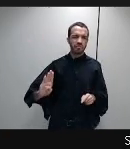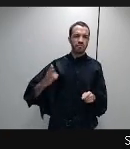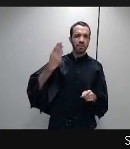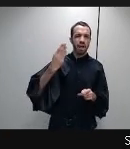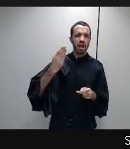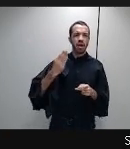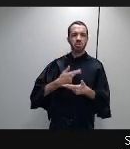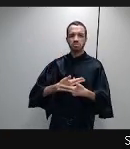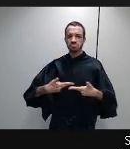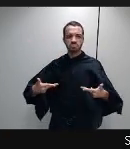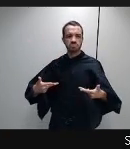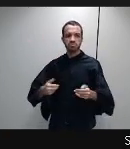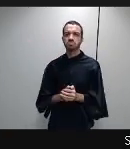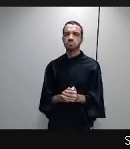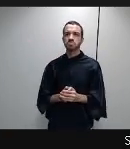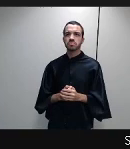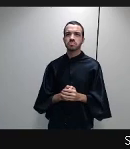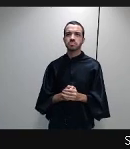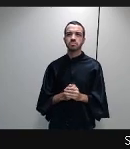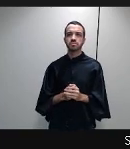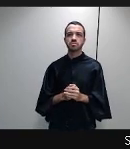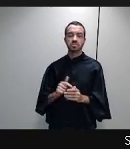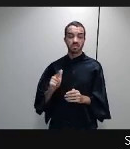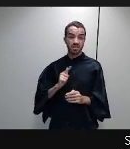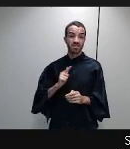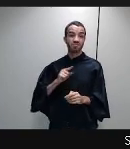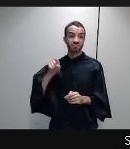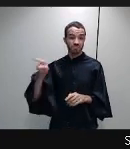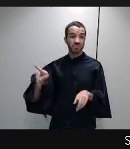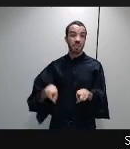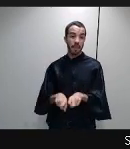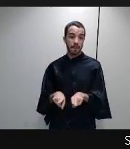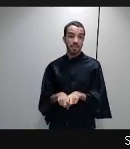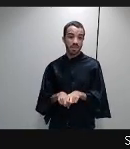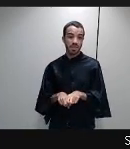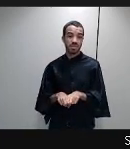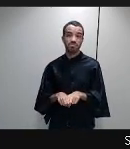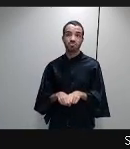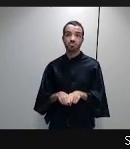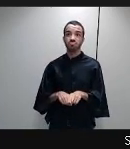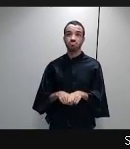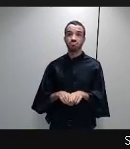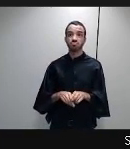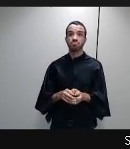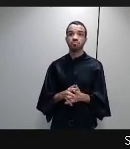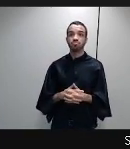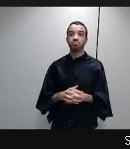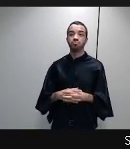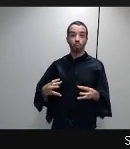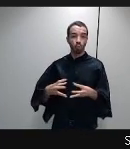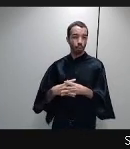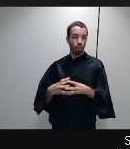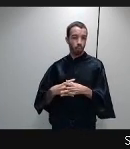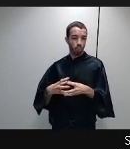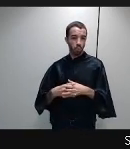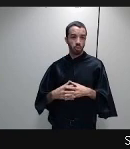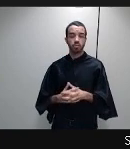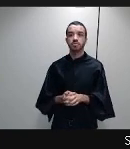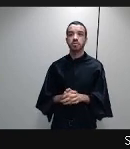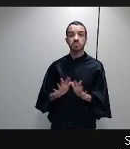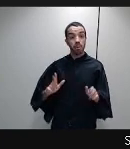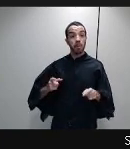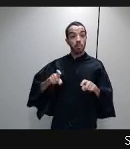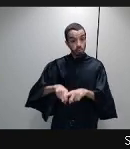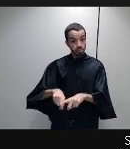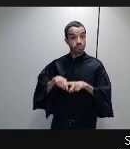te ali também é no caso um conluio e por isso é